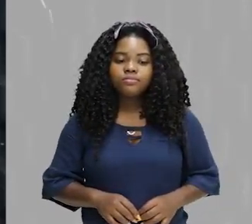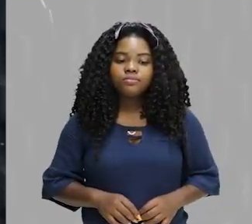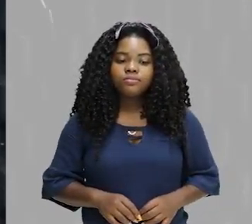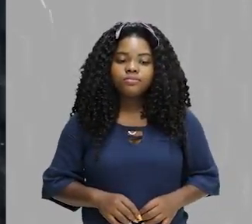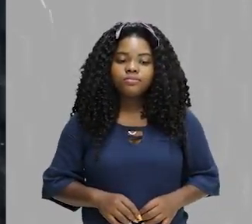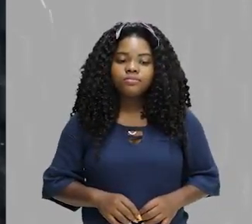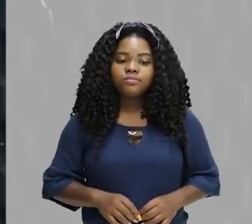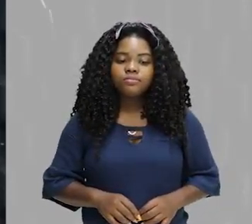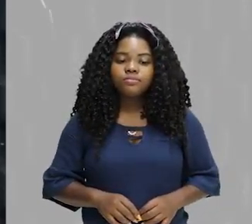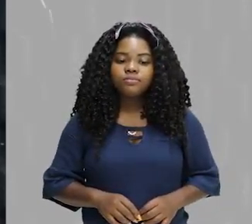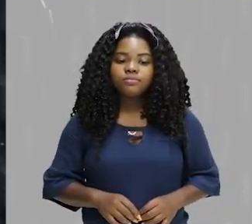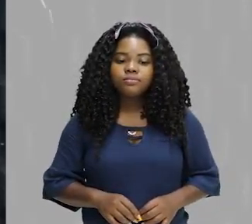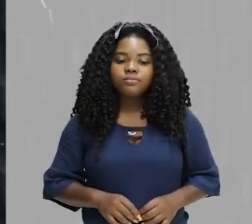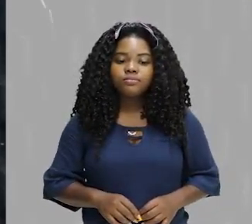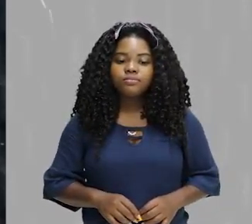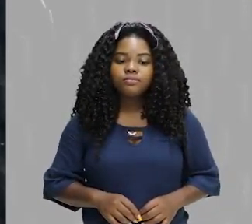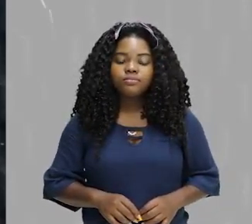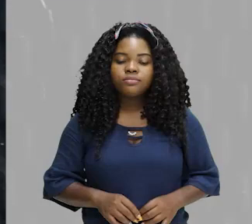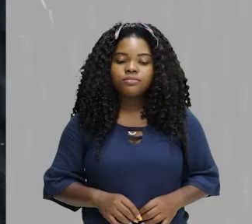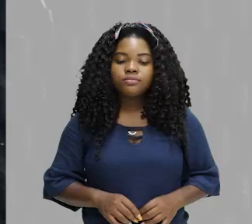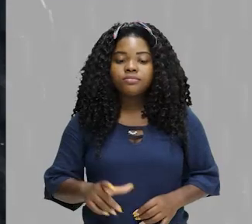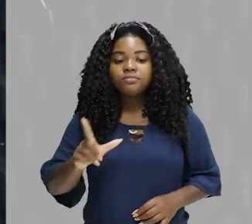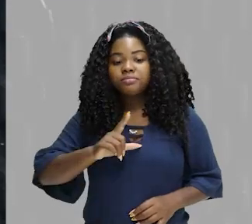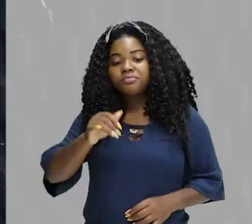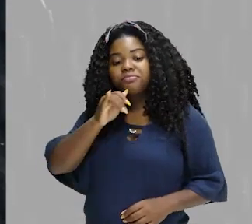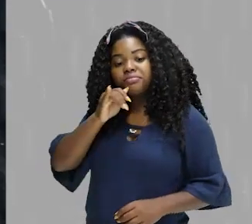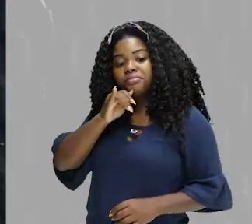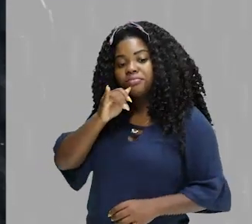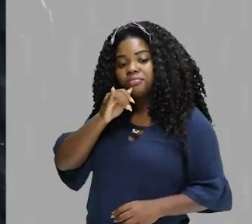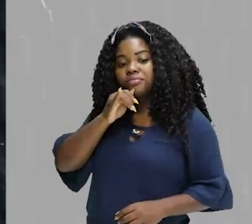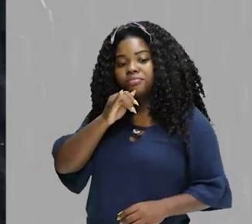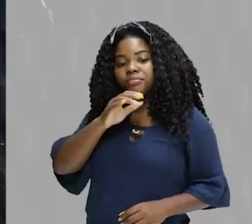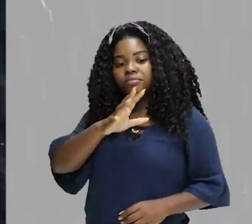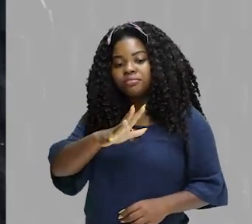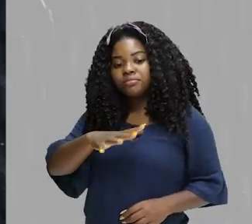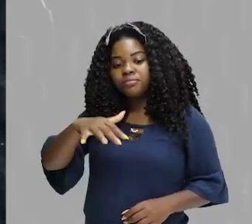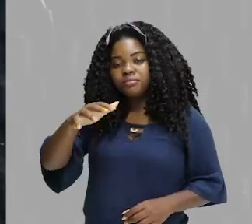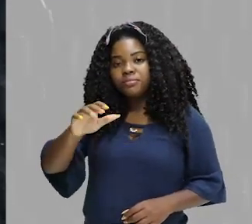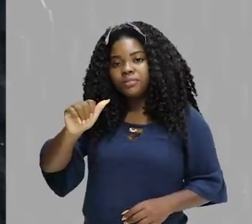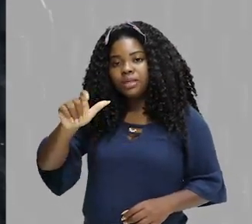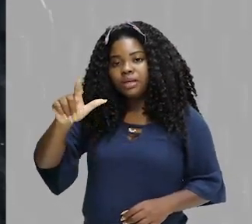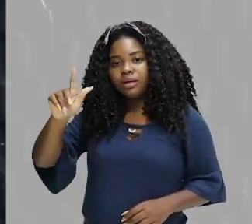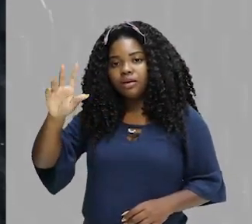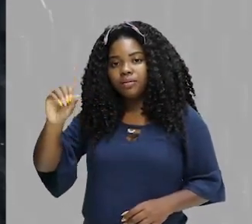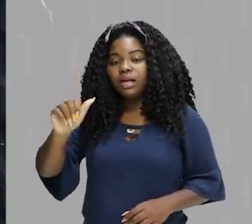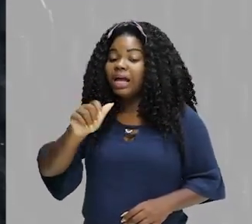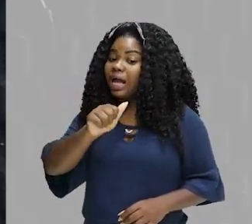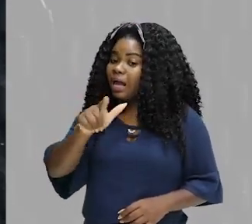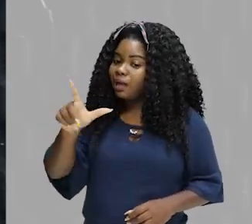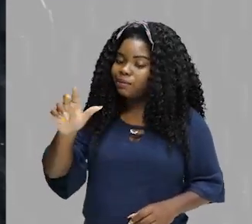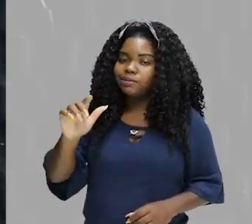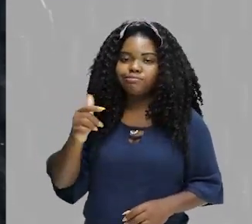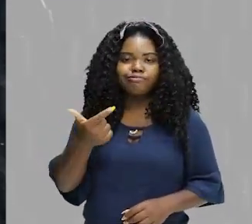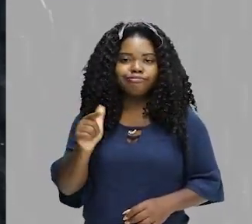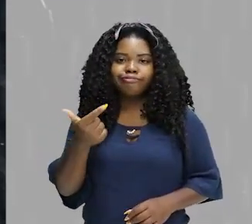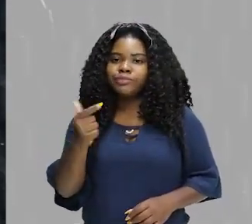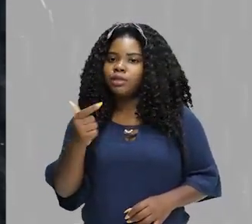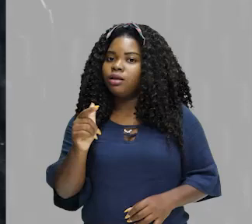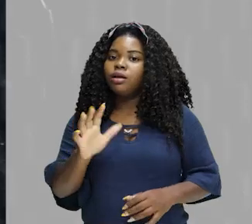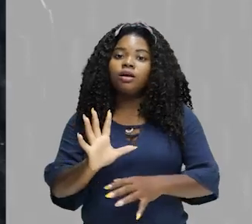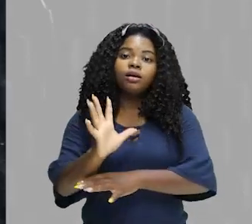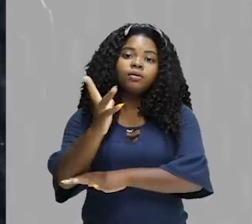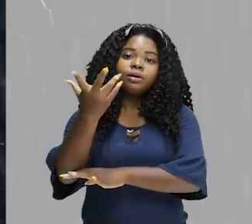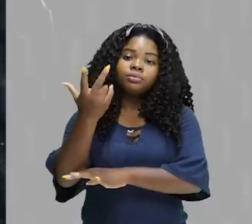corpo vegetativo. Totalmente errado. E ainda deu o exemplo aqui de uma alga. A alga não é planta. Certo, pessoal? As algas